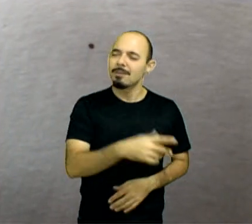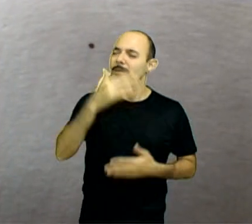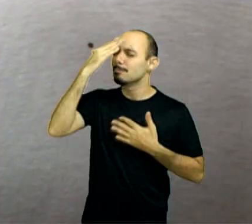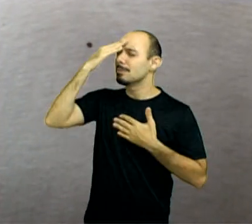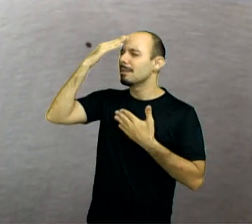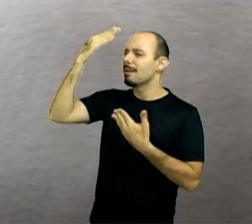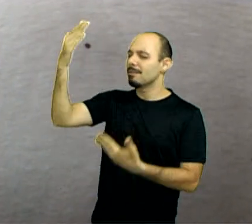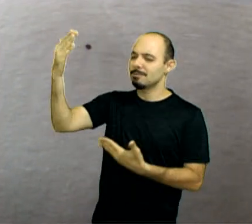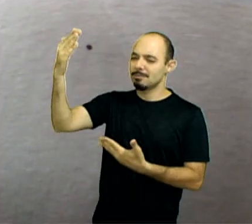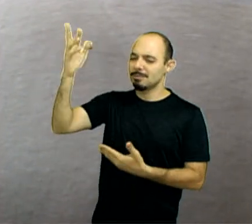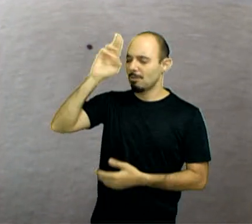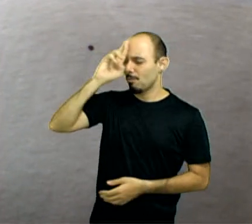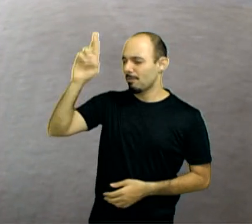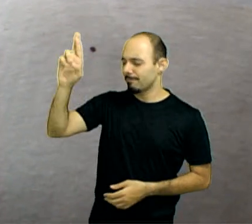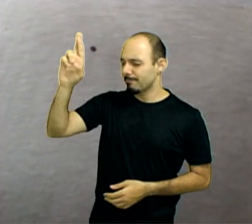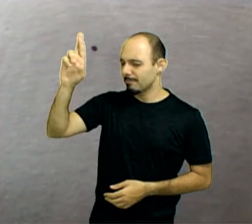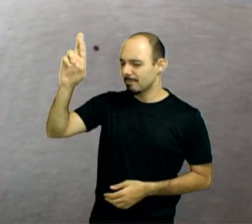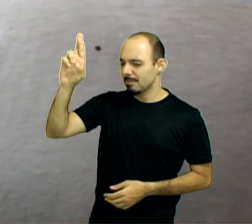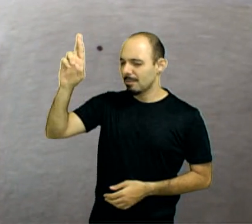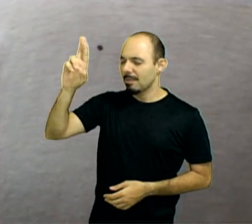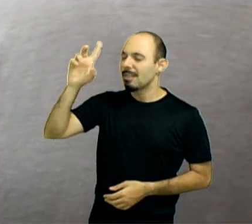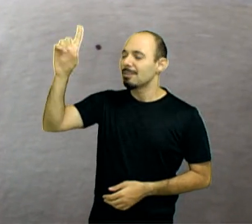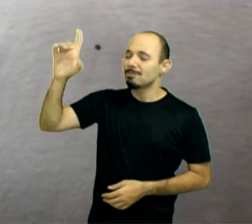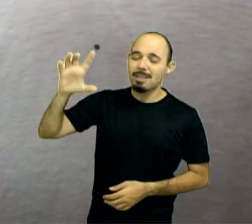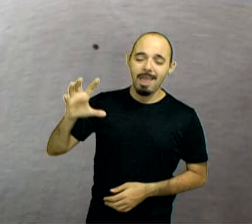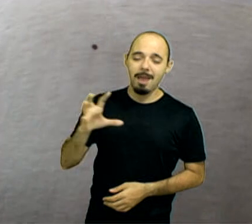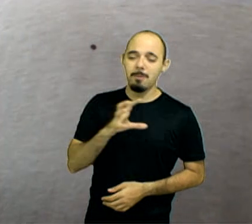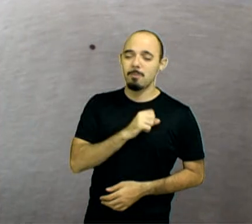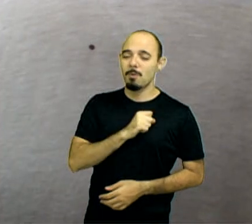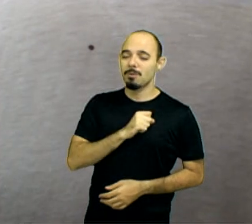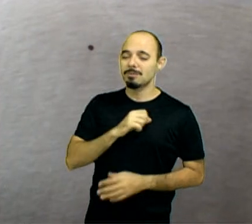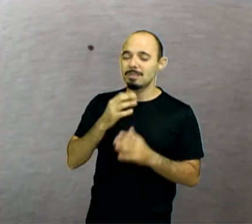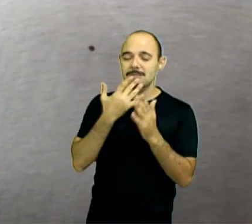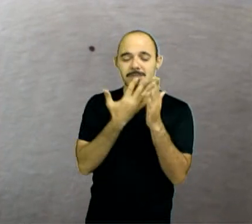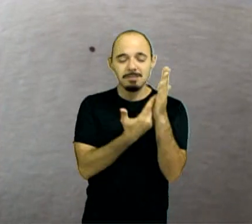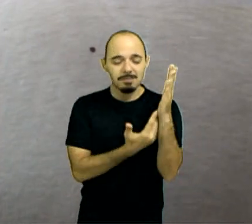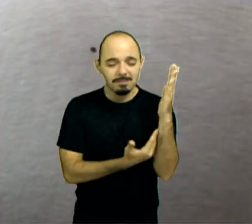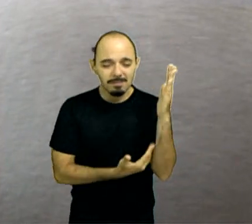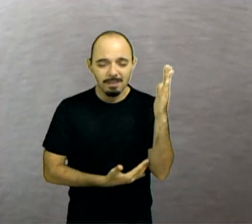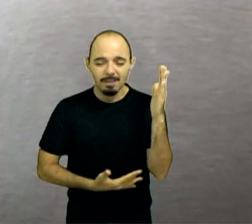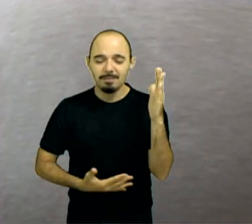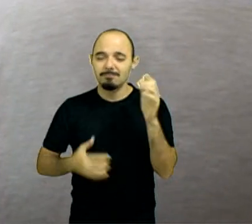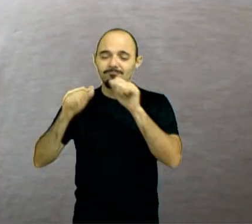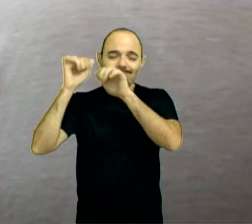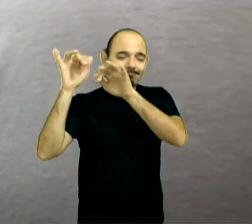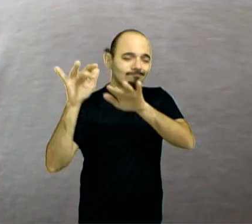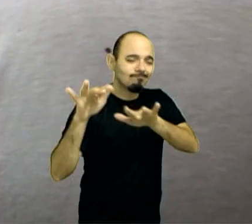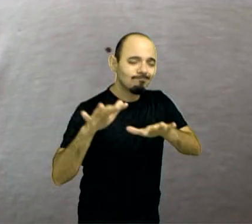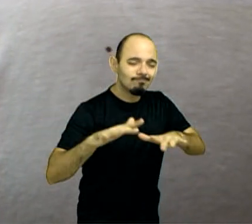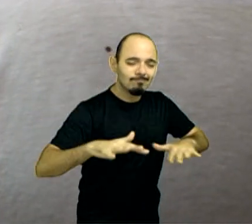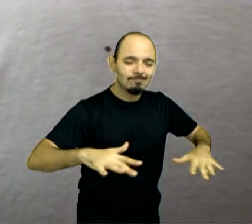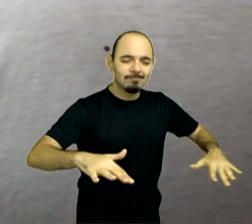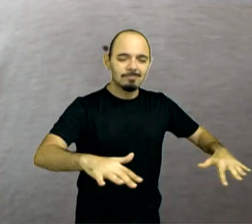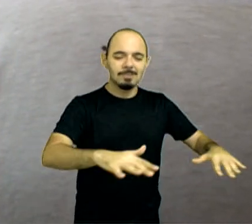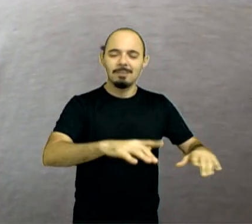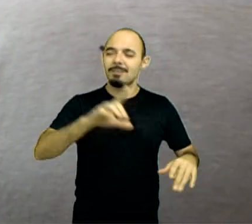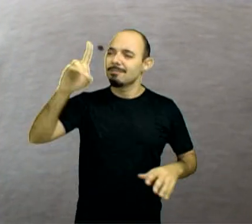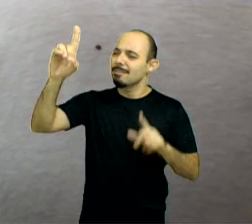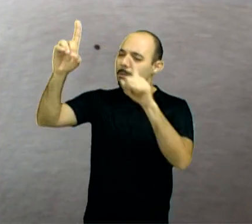Senhor. Oh, Deus amado, cubra com Teu sangue cada um destes. Nós dependemos de Ti,